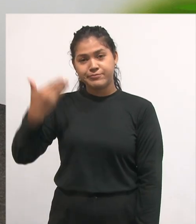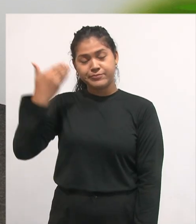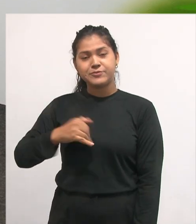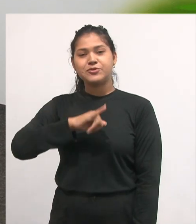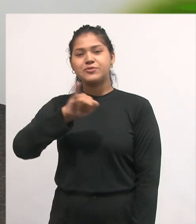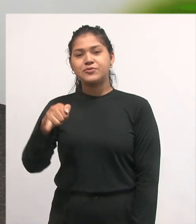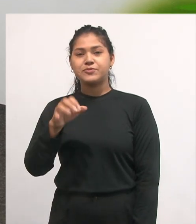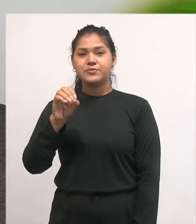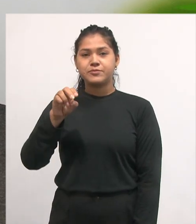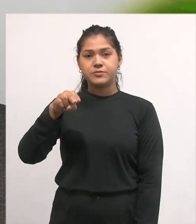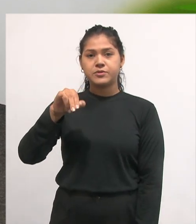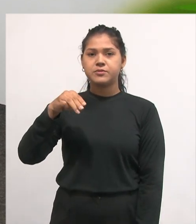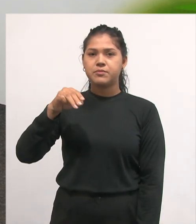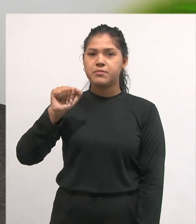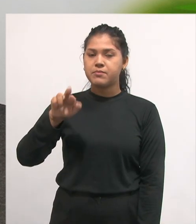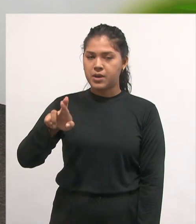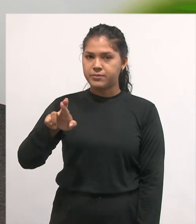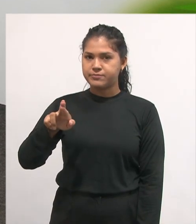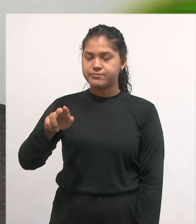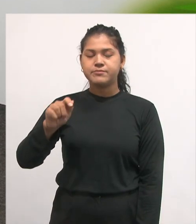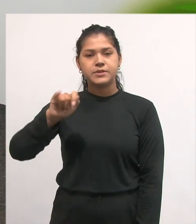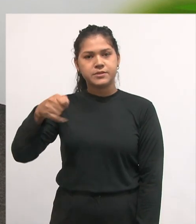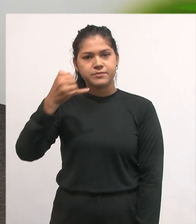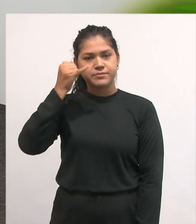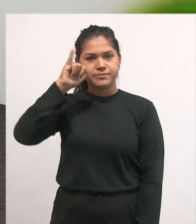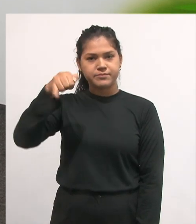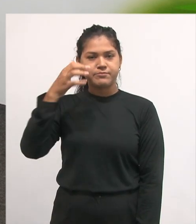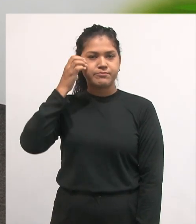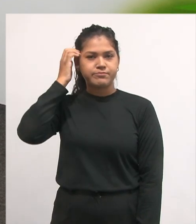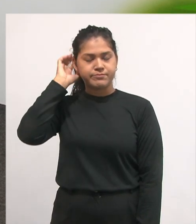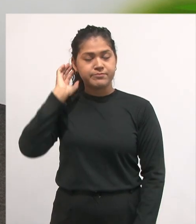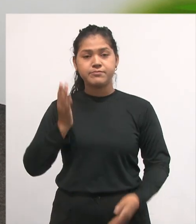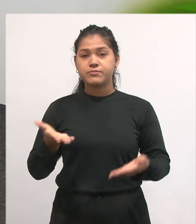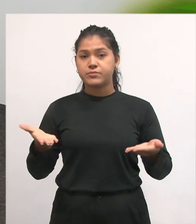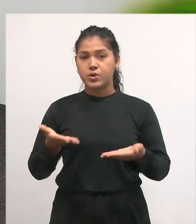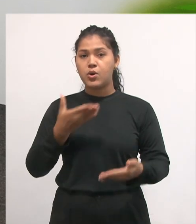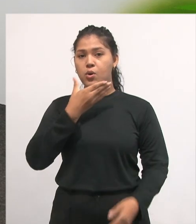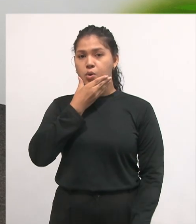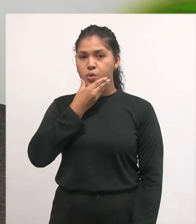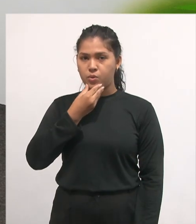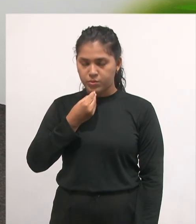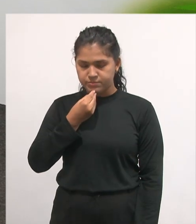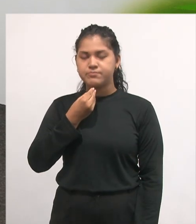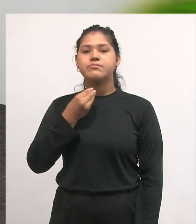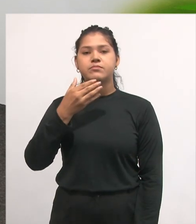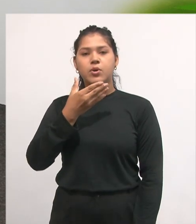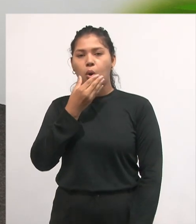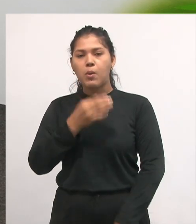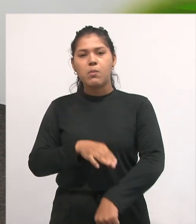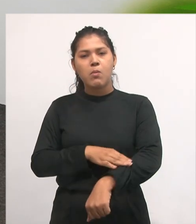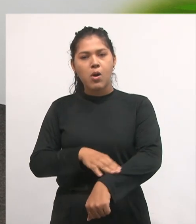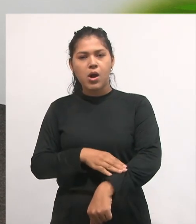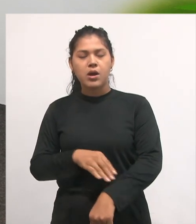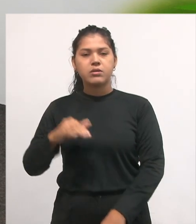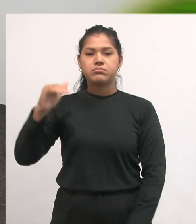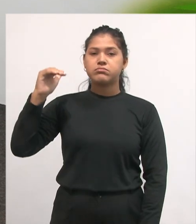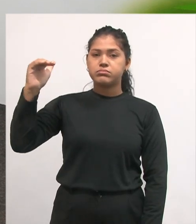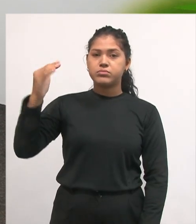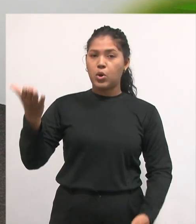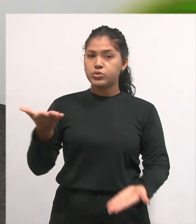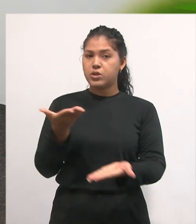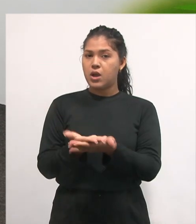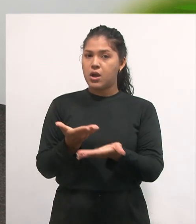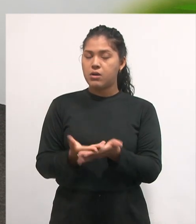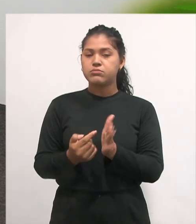Jonimar Souza e vou fazer minha audiodescrição. Eu sou um homem, moreno pardo, estatura média. Nesta aula estou usando